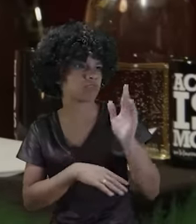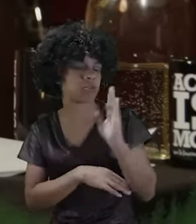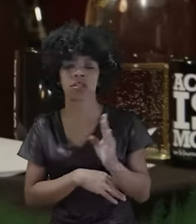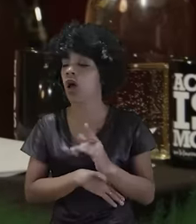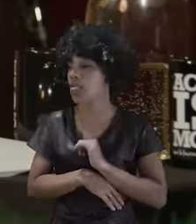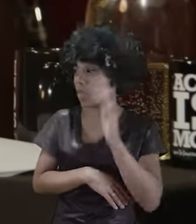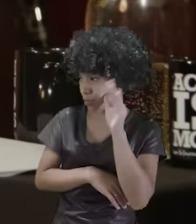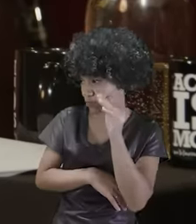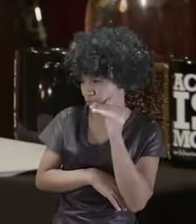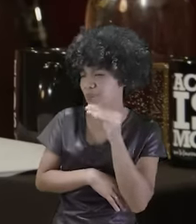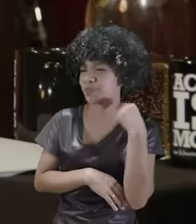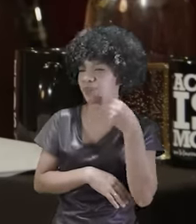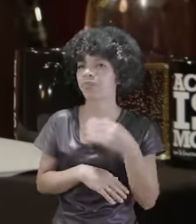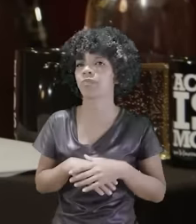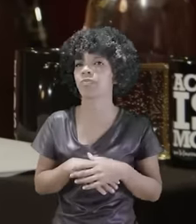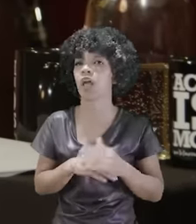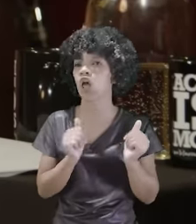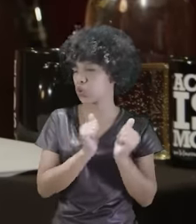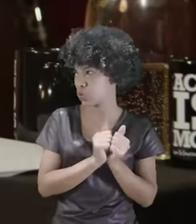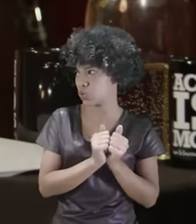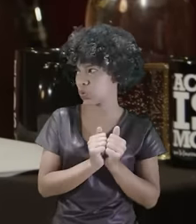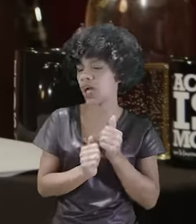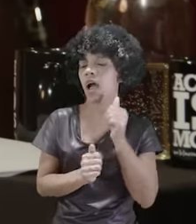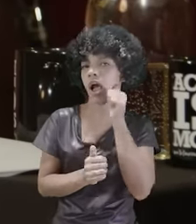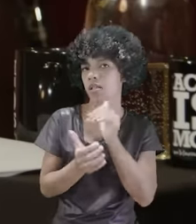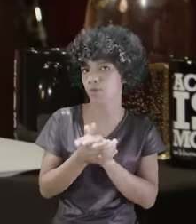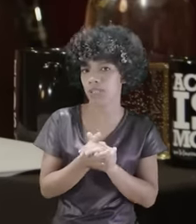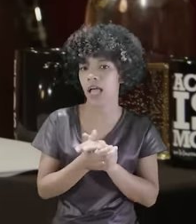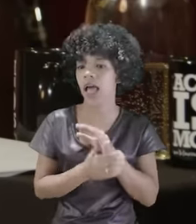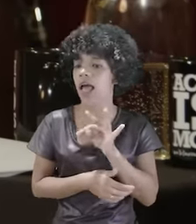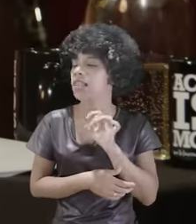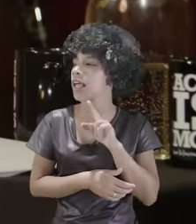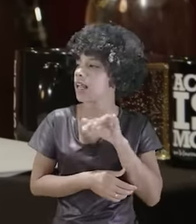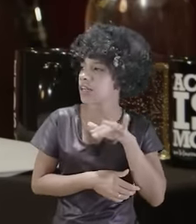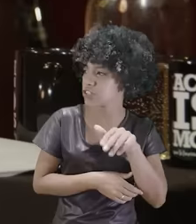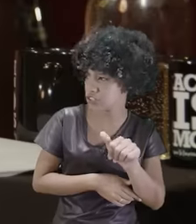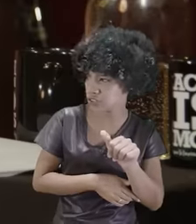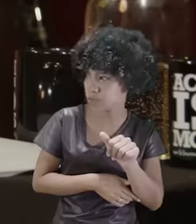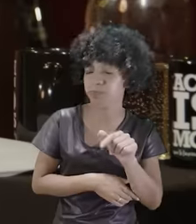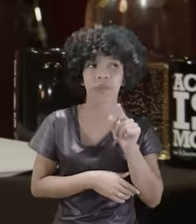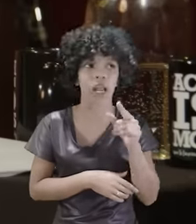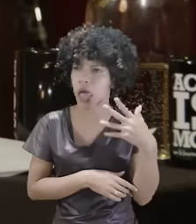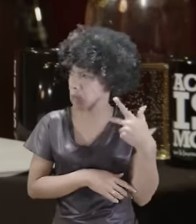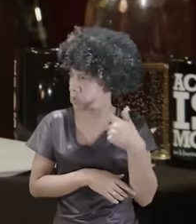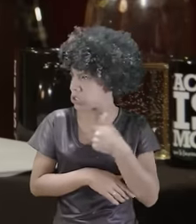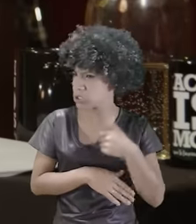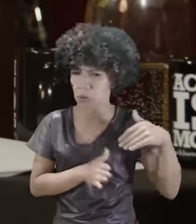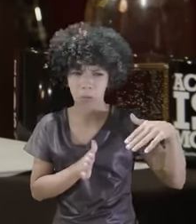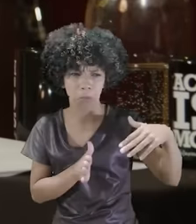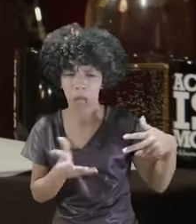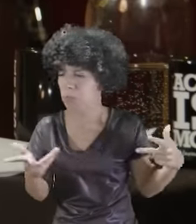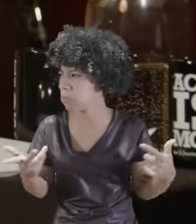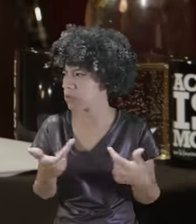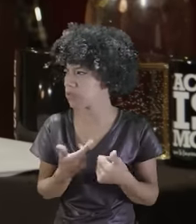uma história você é muito curiosa eu fui com a minha esposa para Tailândia ele era muito bonito na